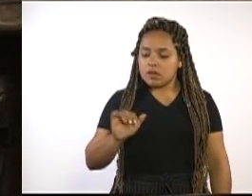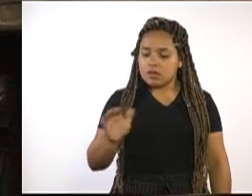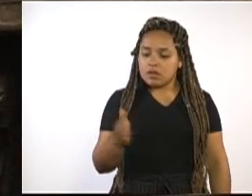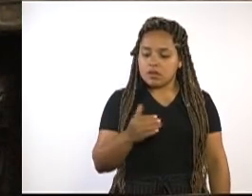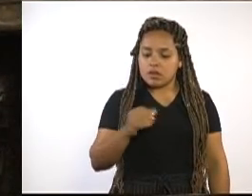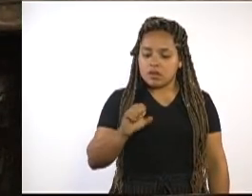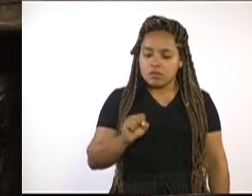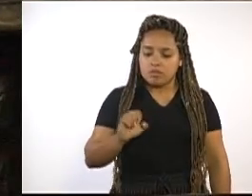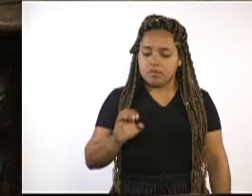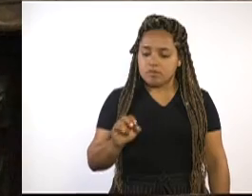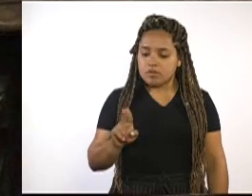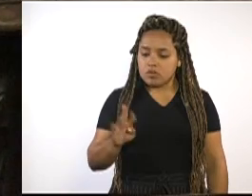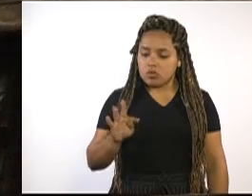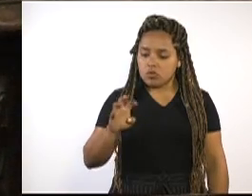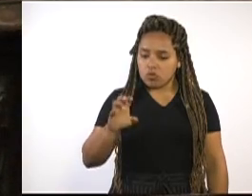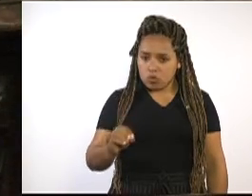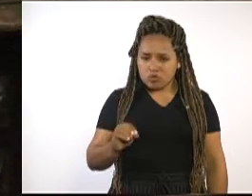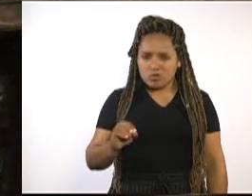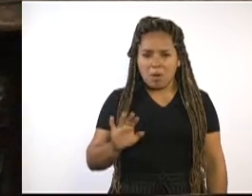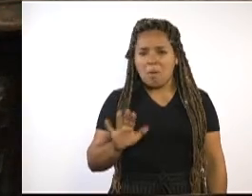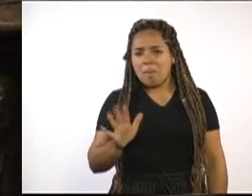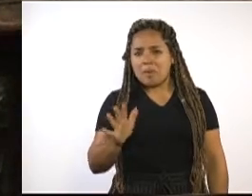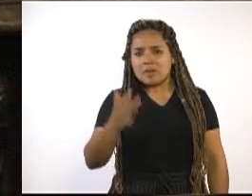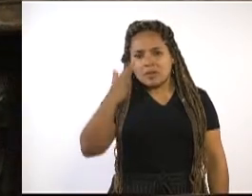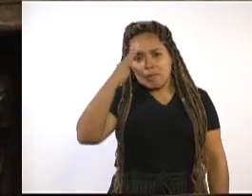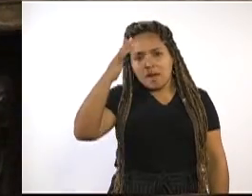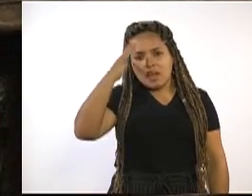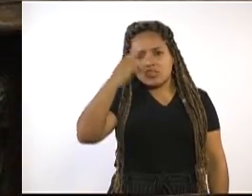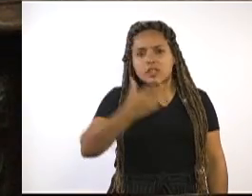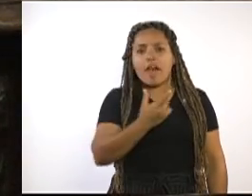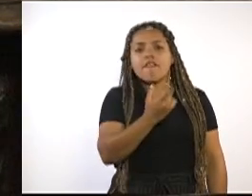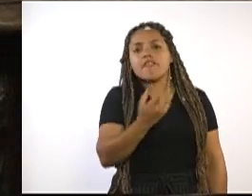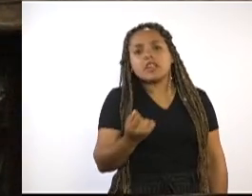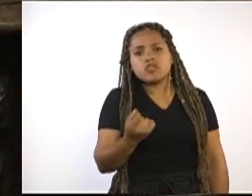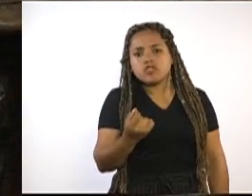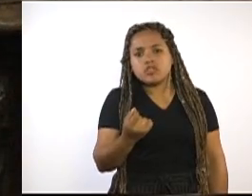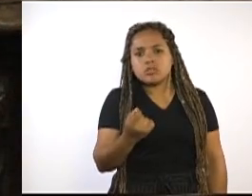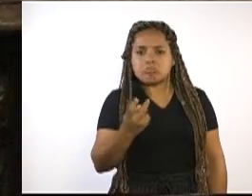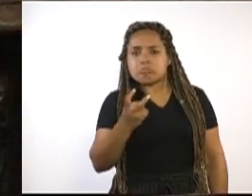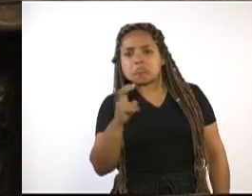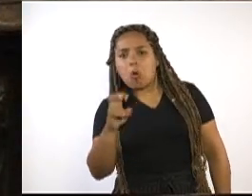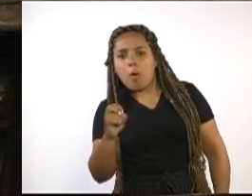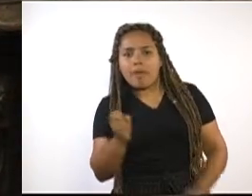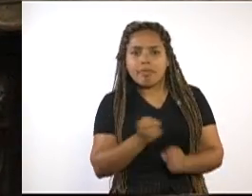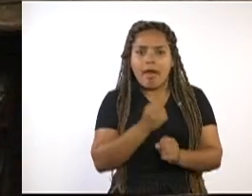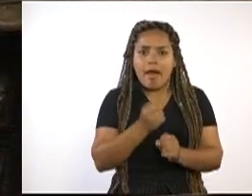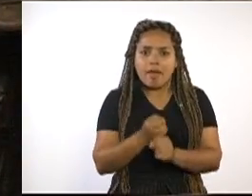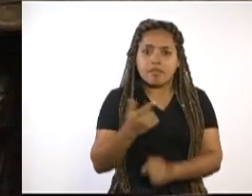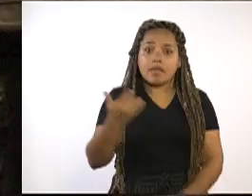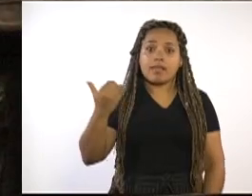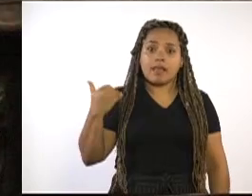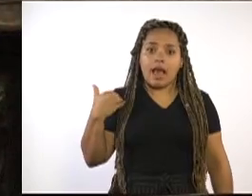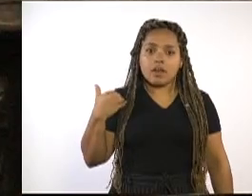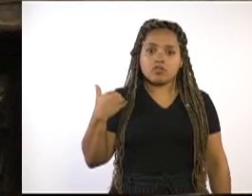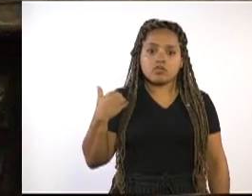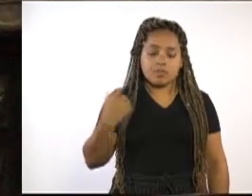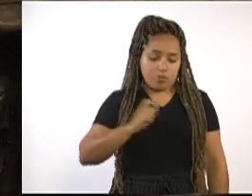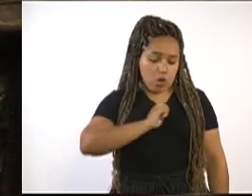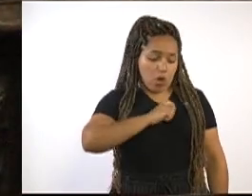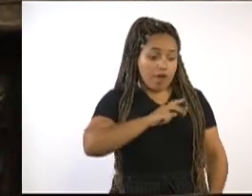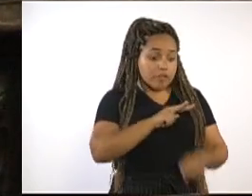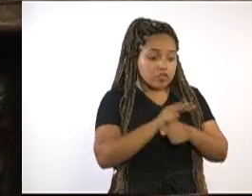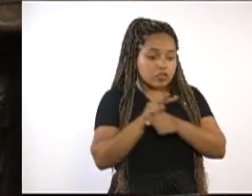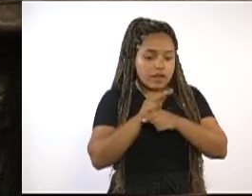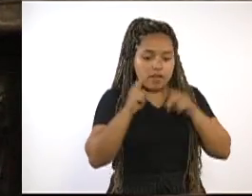há 20 anos atrás, no dia seguinte, a fiscalização estará